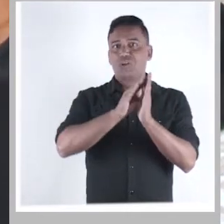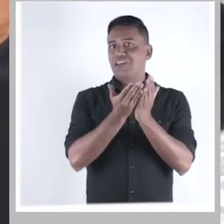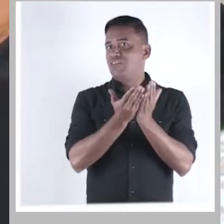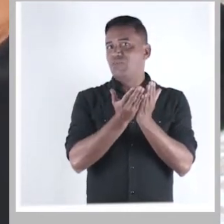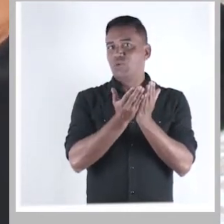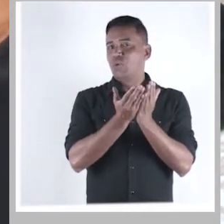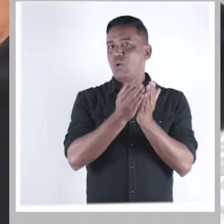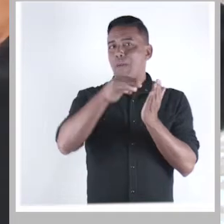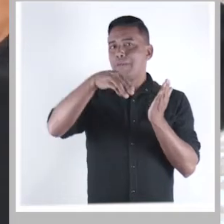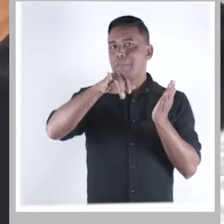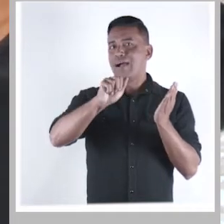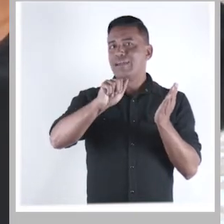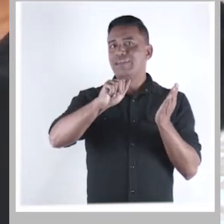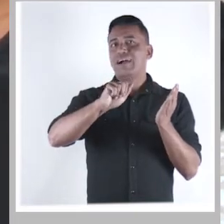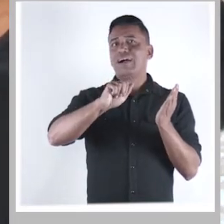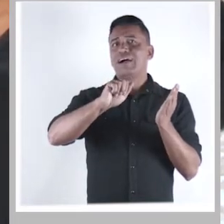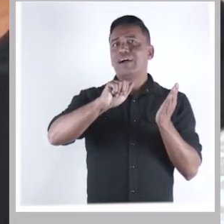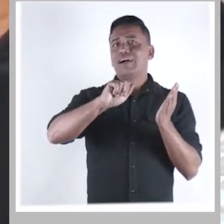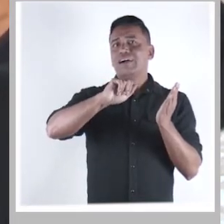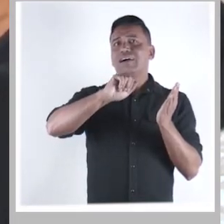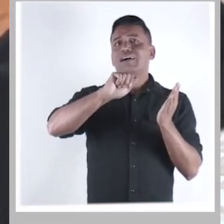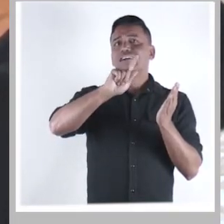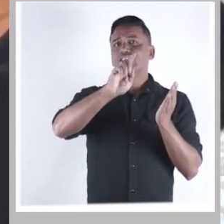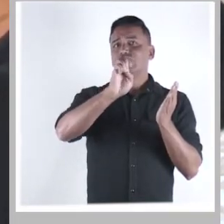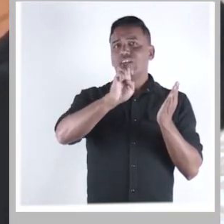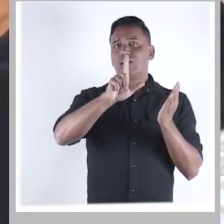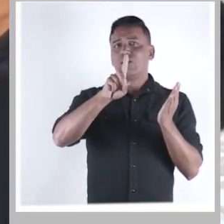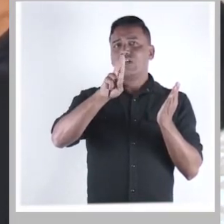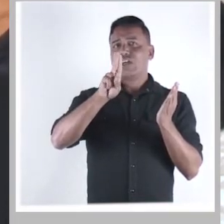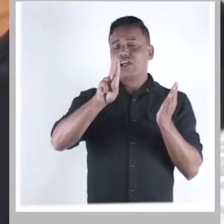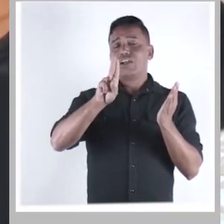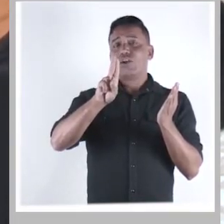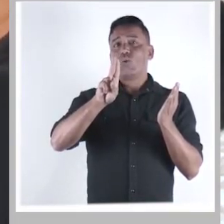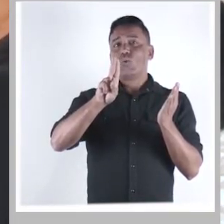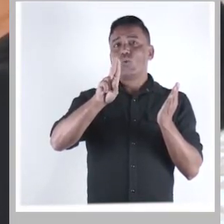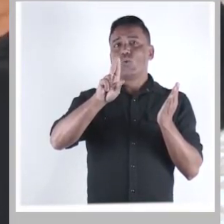Maya Angelou, e eu acho que eu não tinha lido ainda